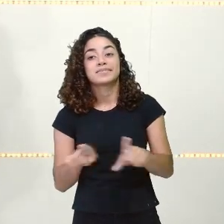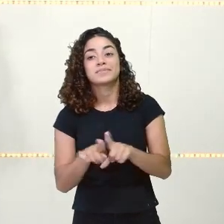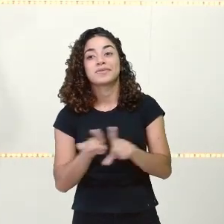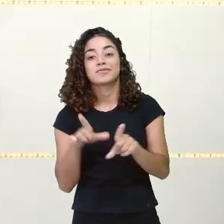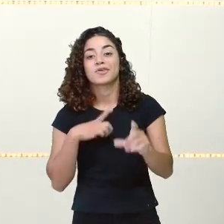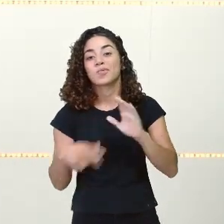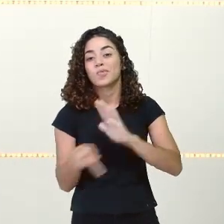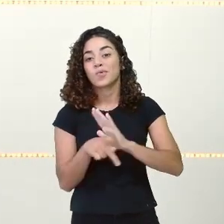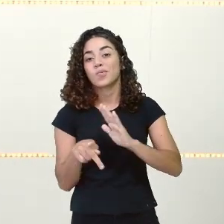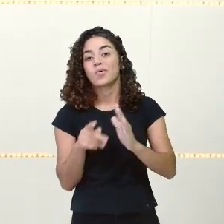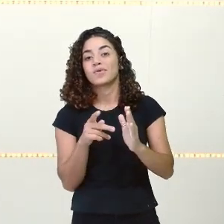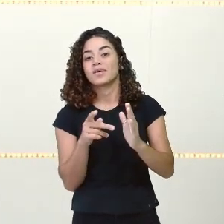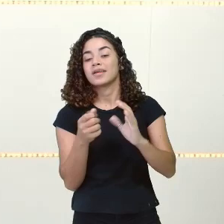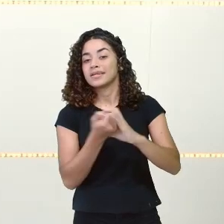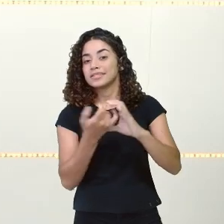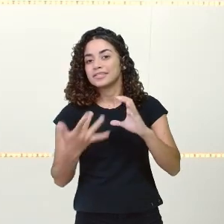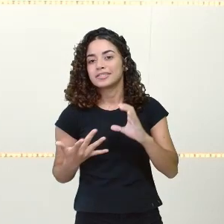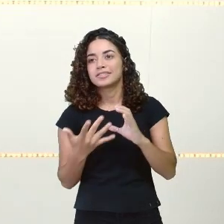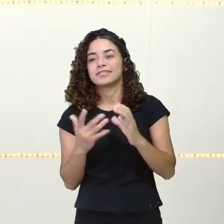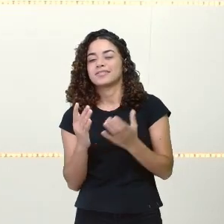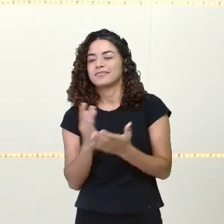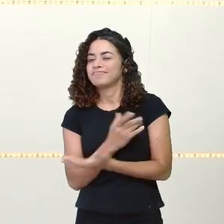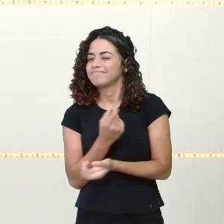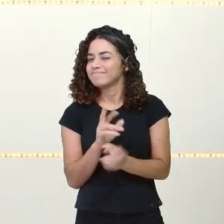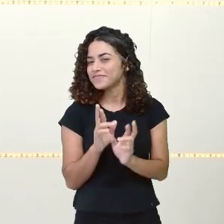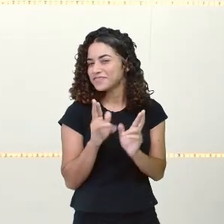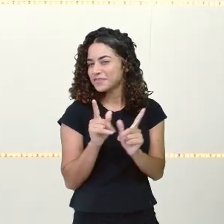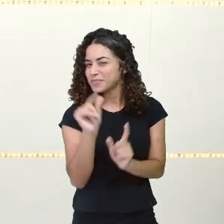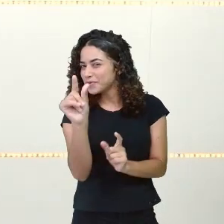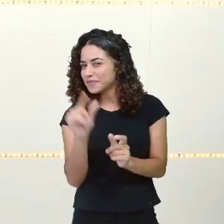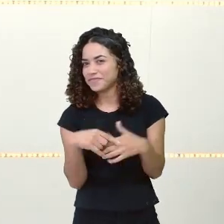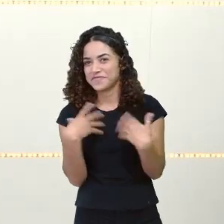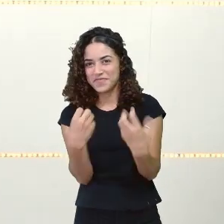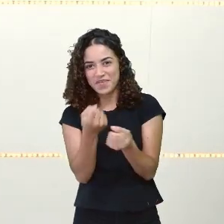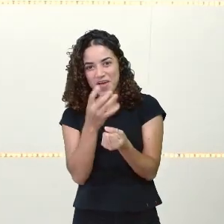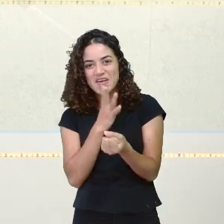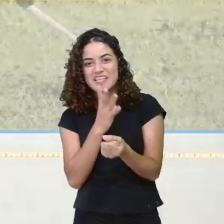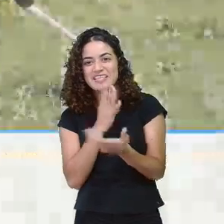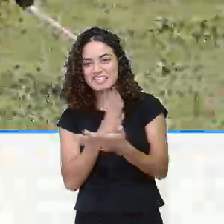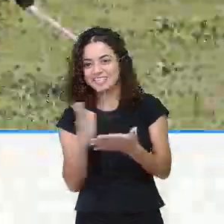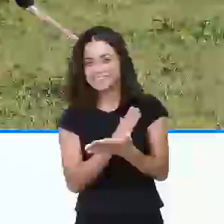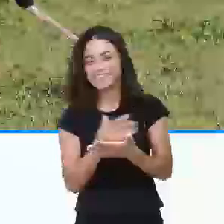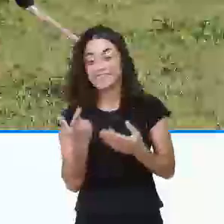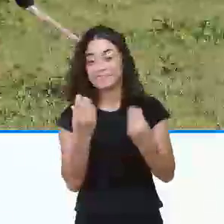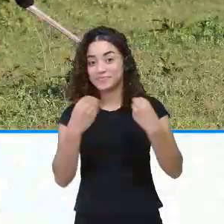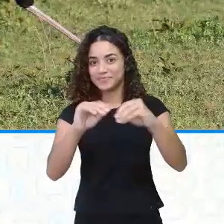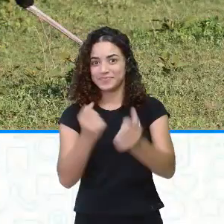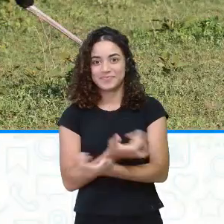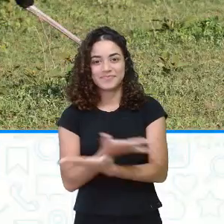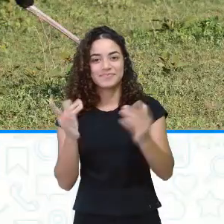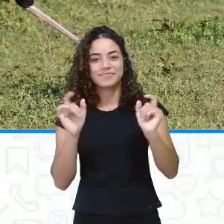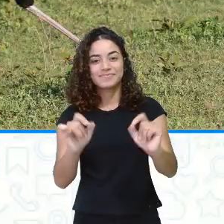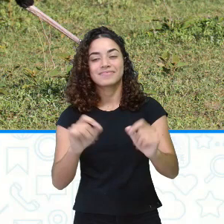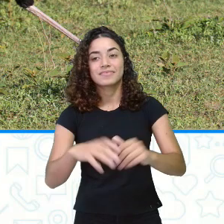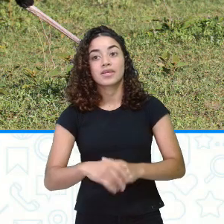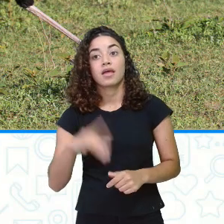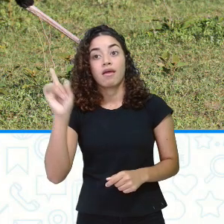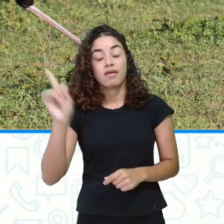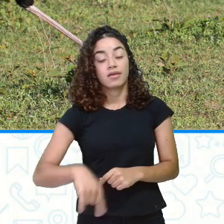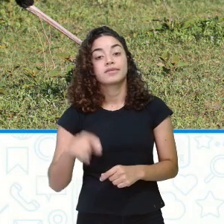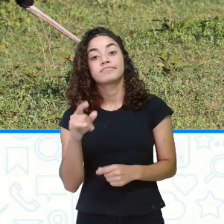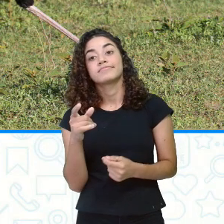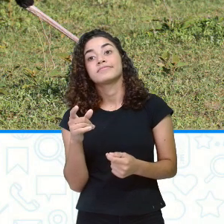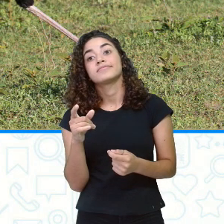umas características bem peculiares. Vamos conhecer algumas? Olha só que eu coloquei aqui para vocês. Ela é